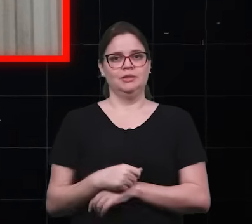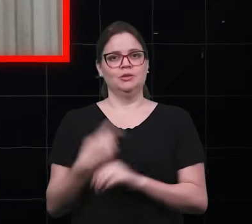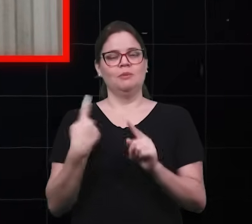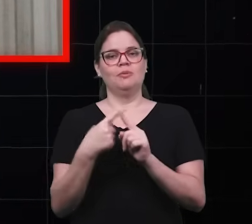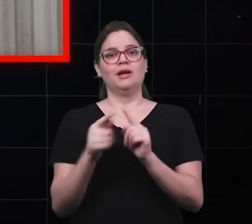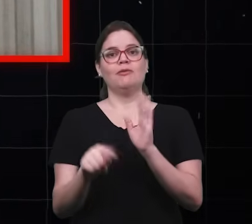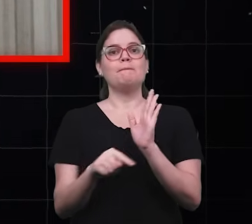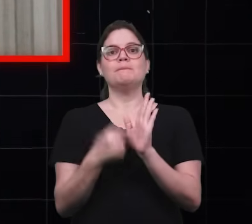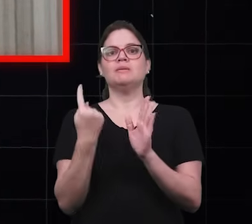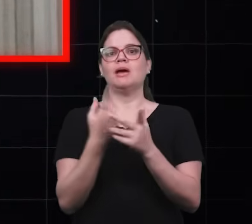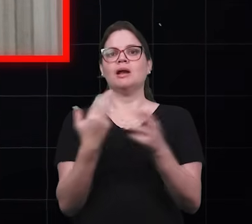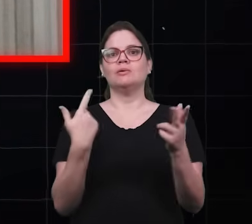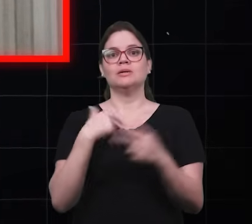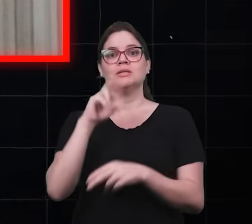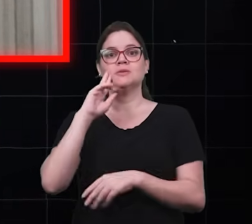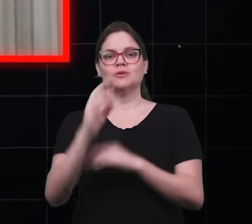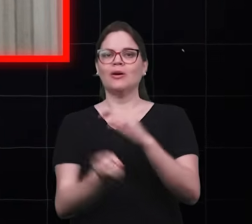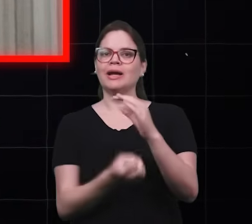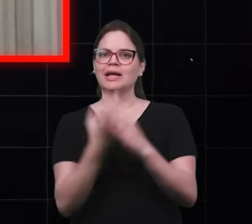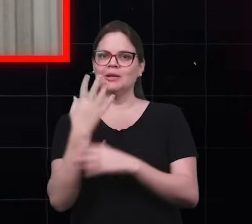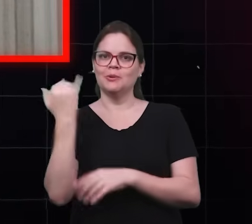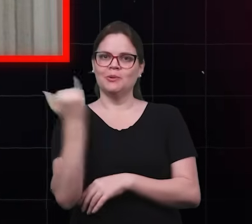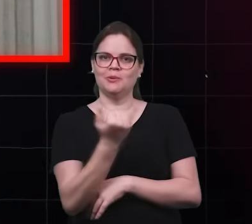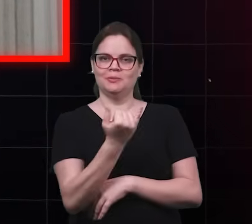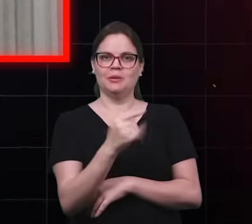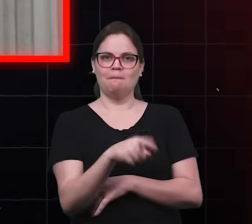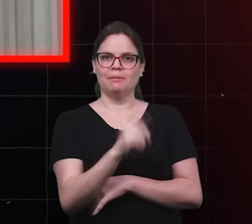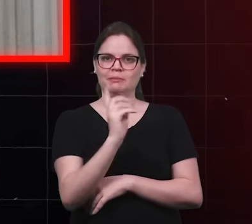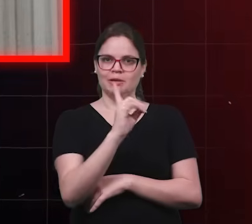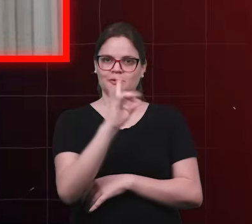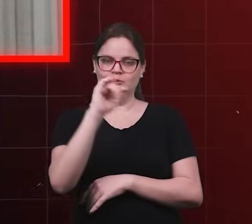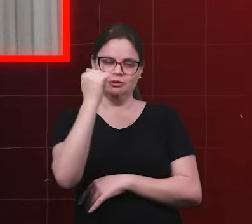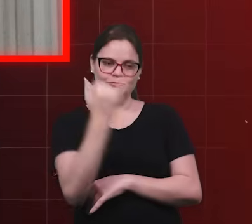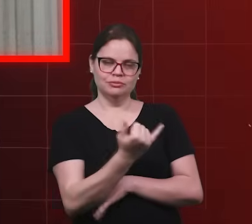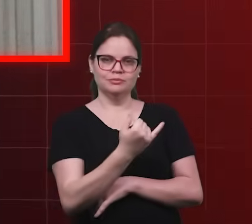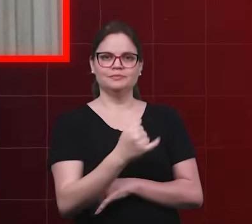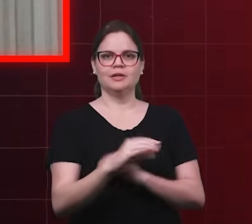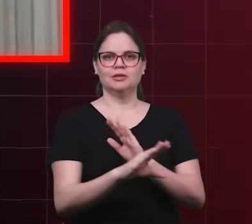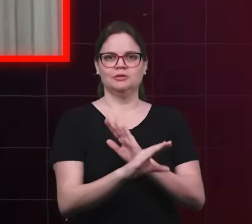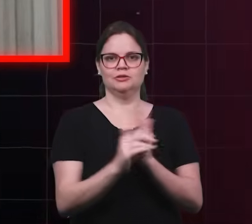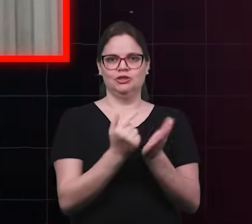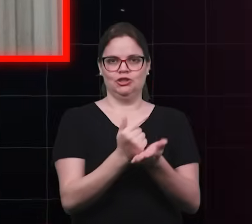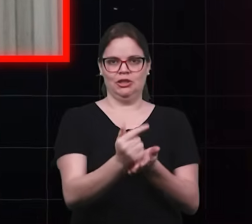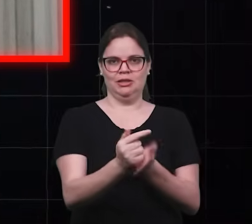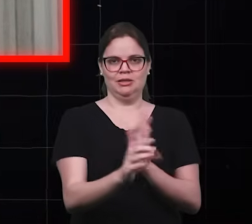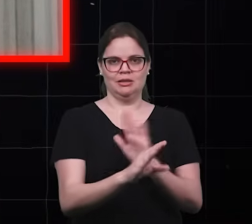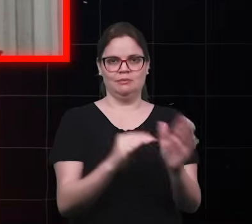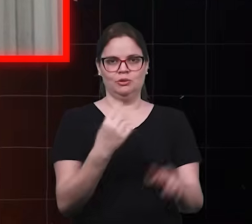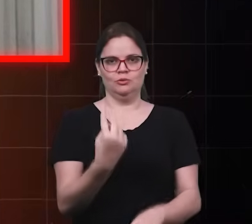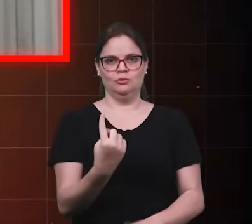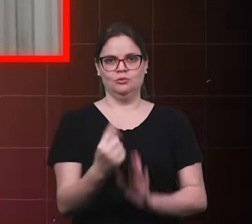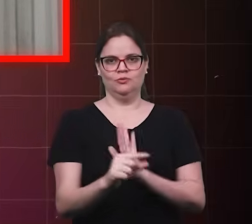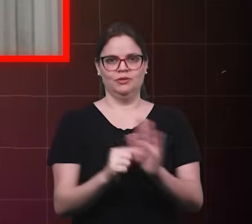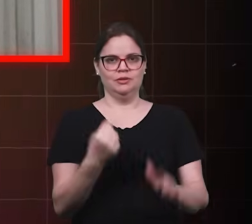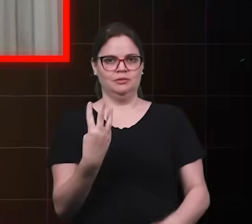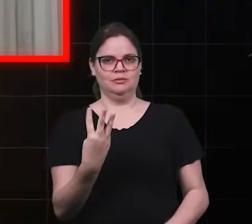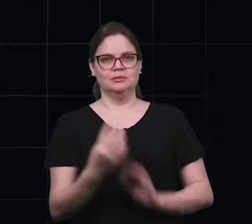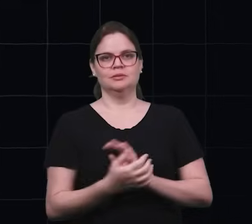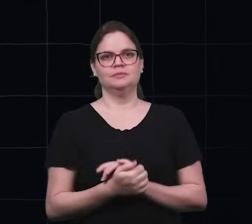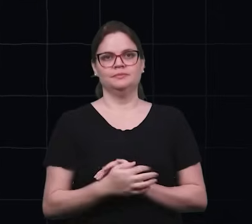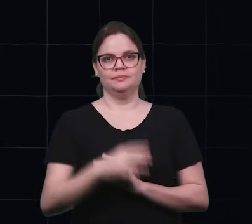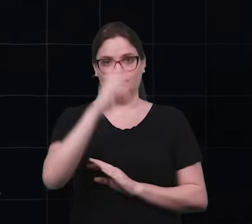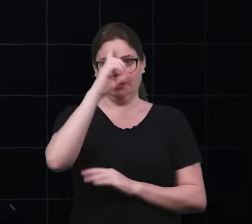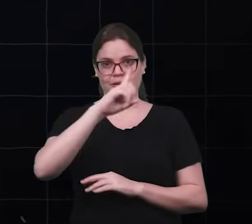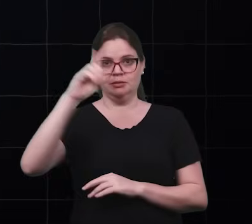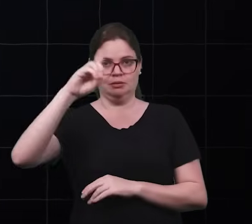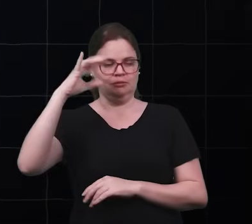foi a primeira coisa que o Senhor fez no primeiro dia. Gênesis 1, 3 diz: